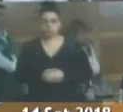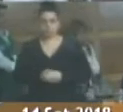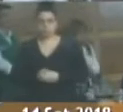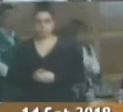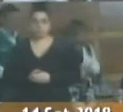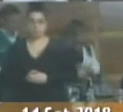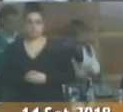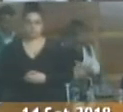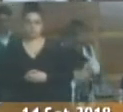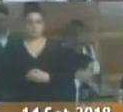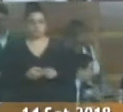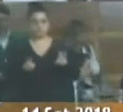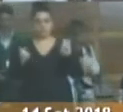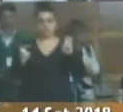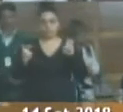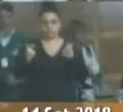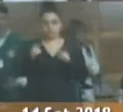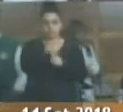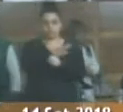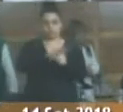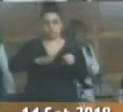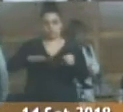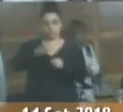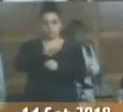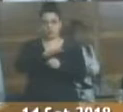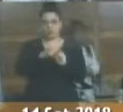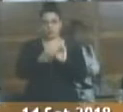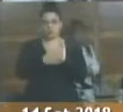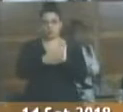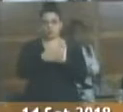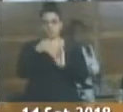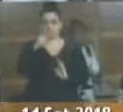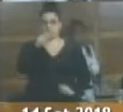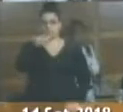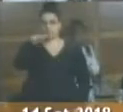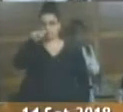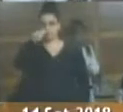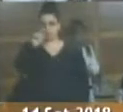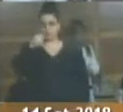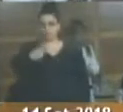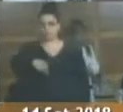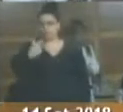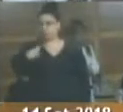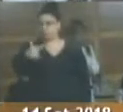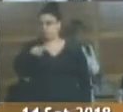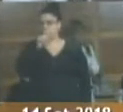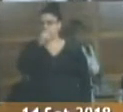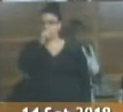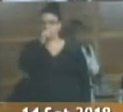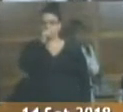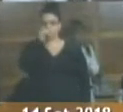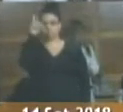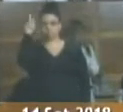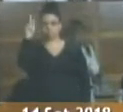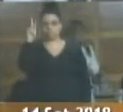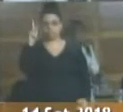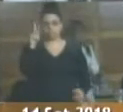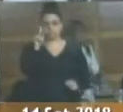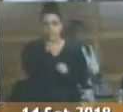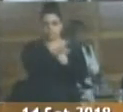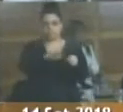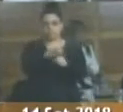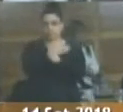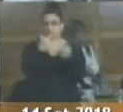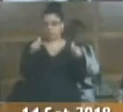Bom, sobre Palmas, né, que nós não temos energia. Desde que foi colocada a energia na Ilha Grande, Palmas não